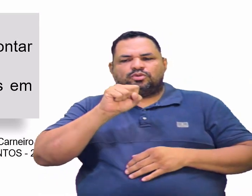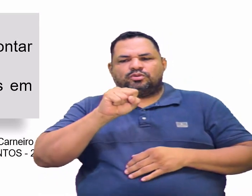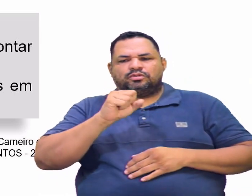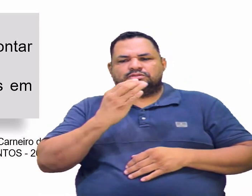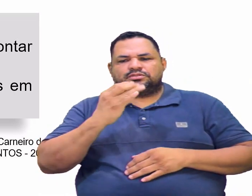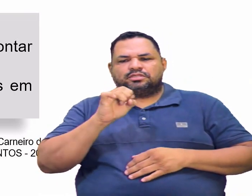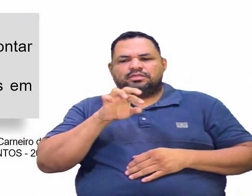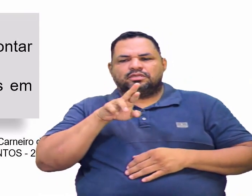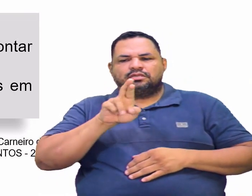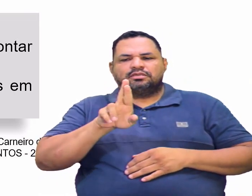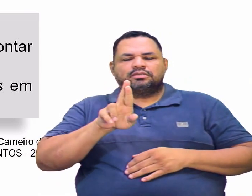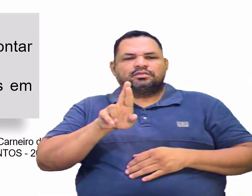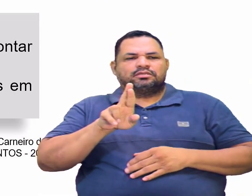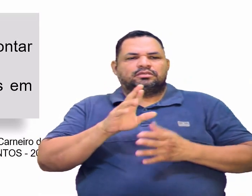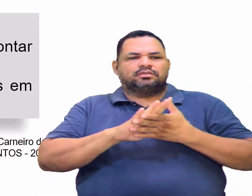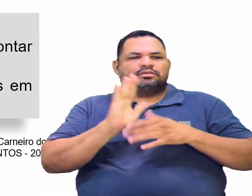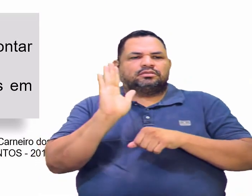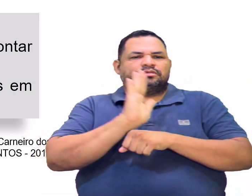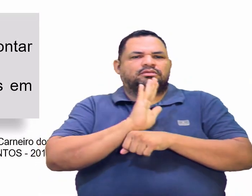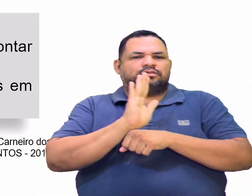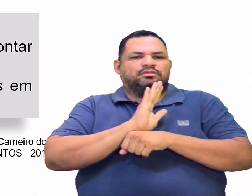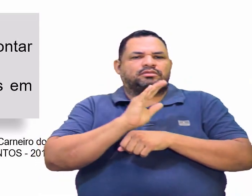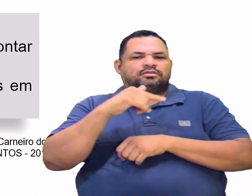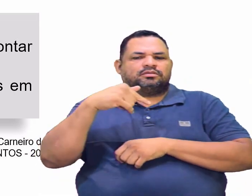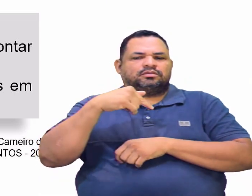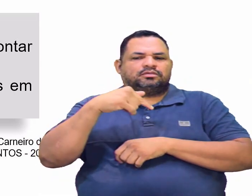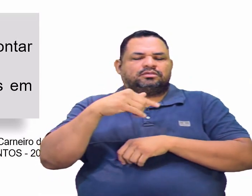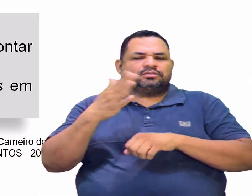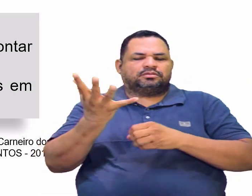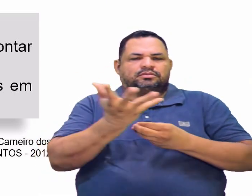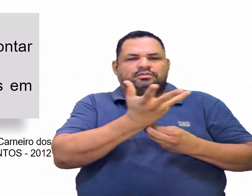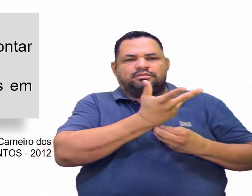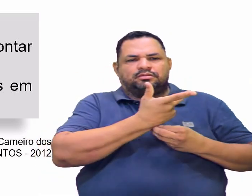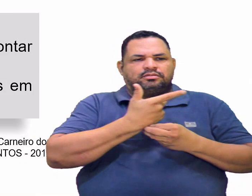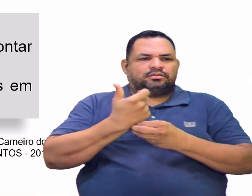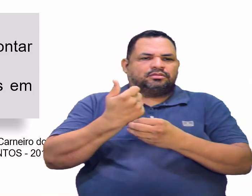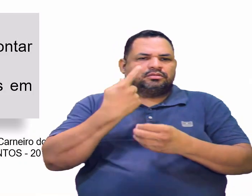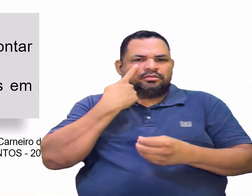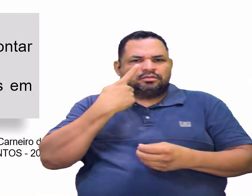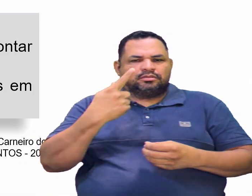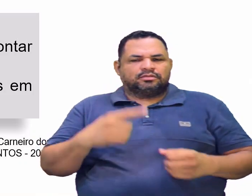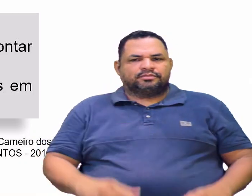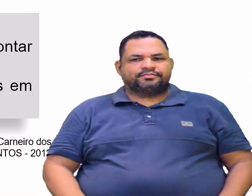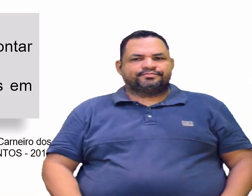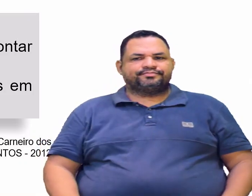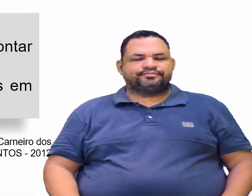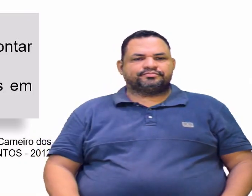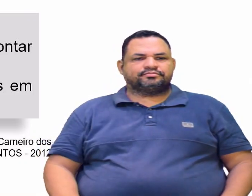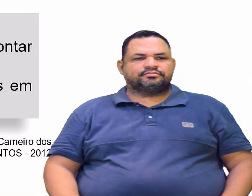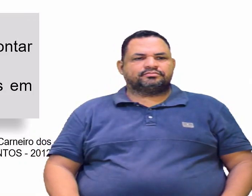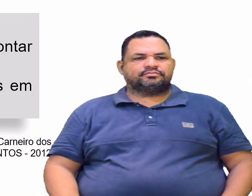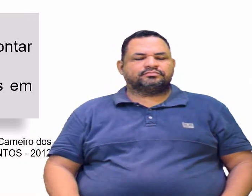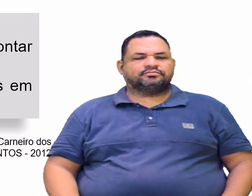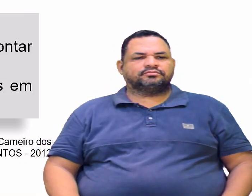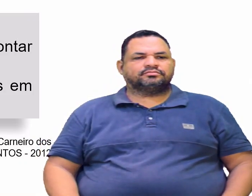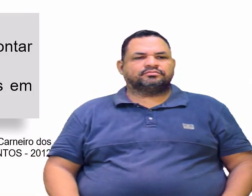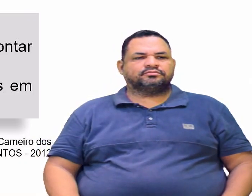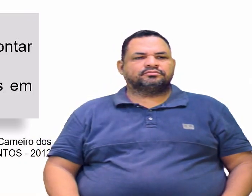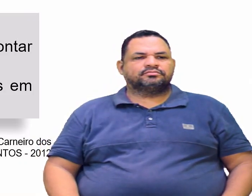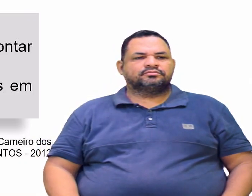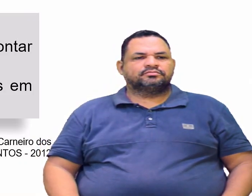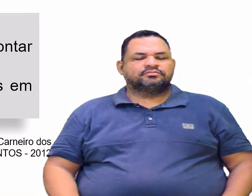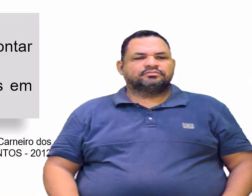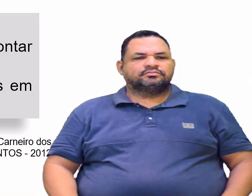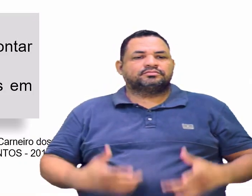Oscar. Então vamos ver aqui o cinema, a sétima arte. Vamos chegar pertinho de Charlie Chaplin já, tá?